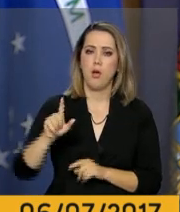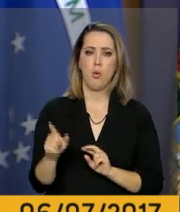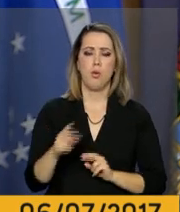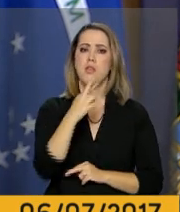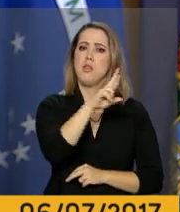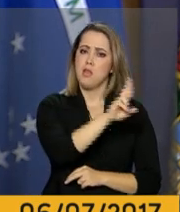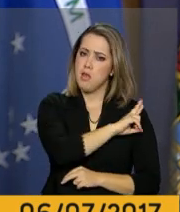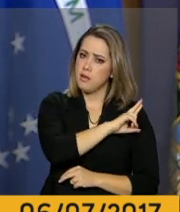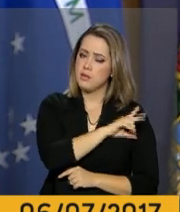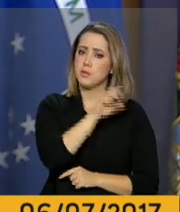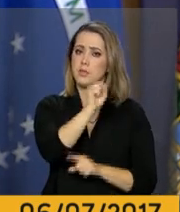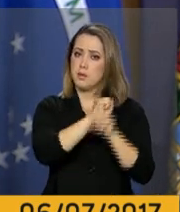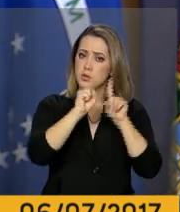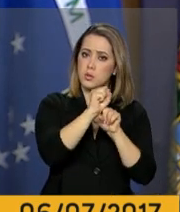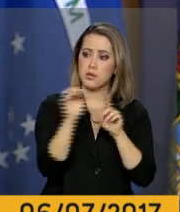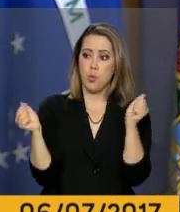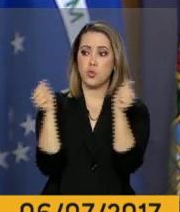responsabilidade social